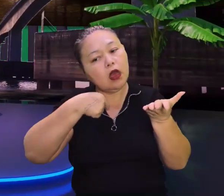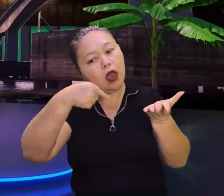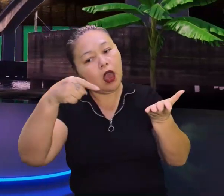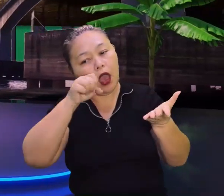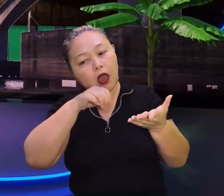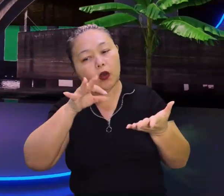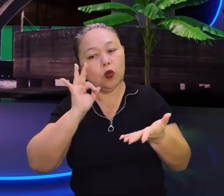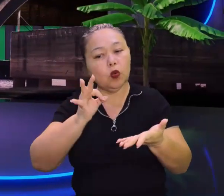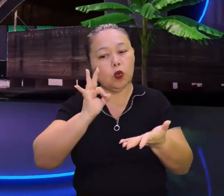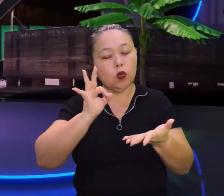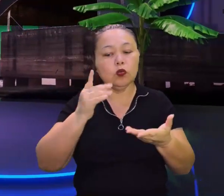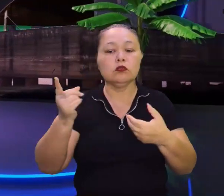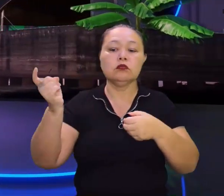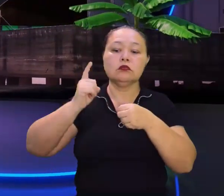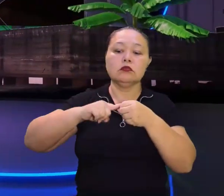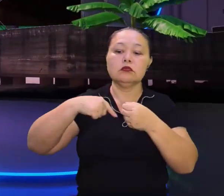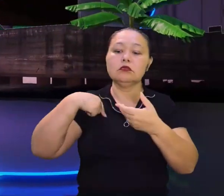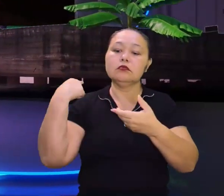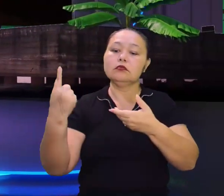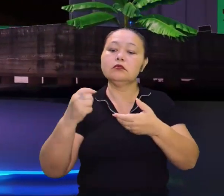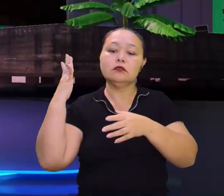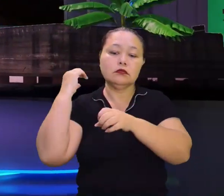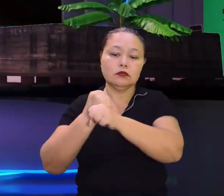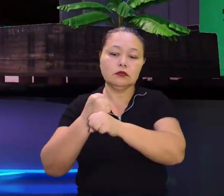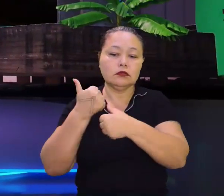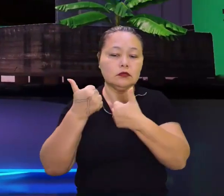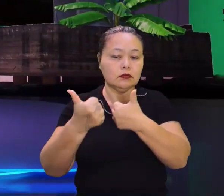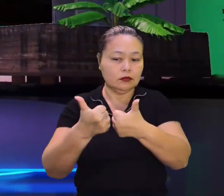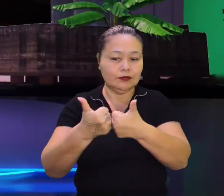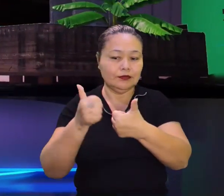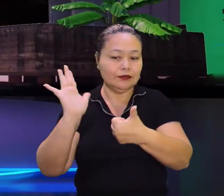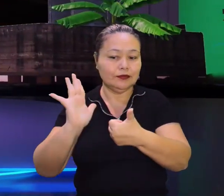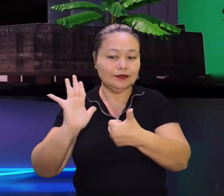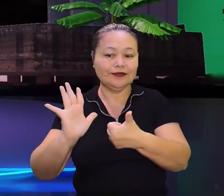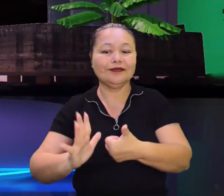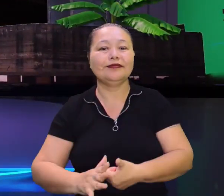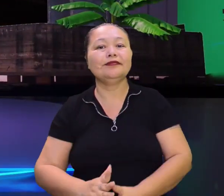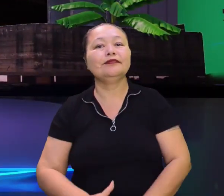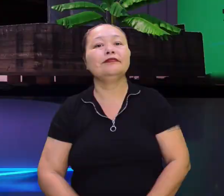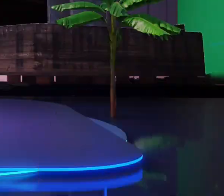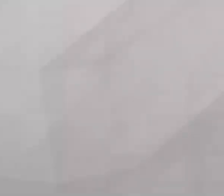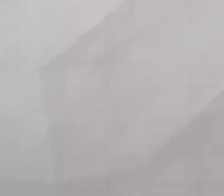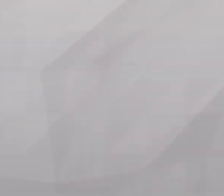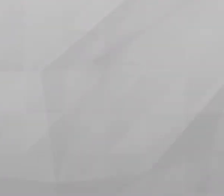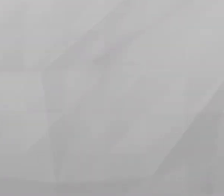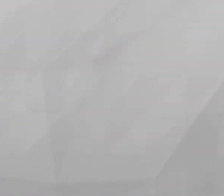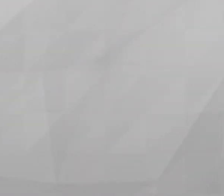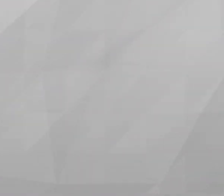rapidão tomar um café e já volta aí para a nossa aula de revisão. Fechou? Tchau. Tchau, galera. Até mais.